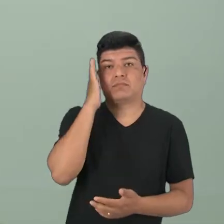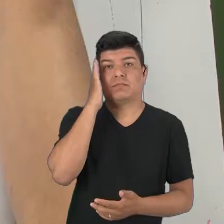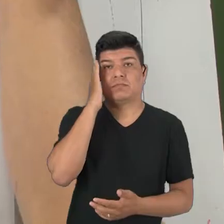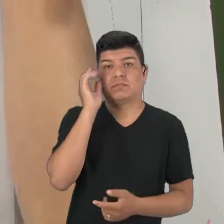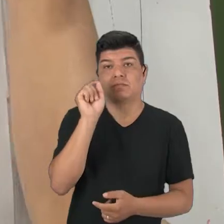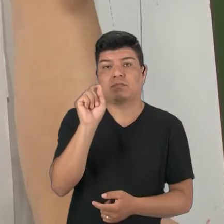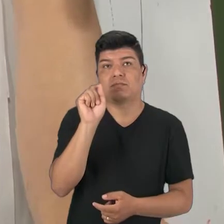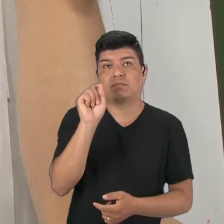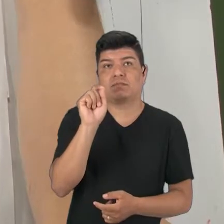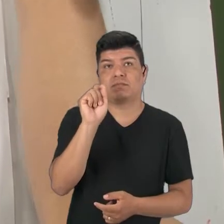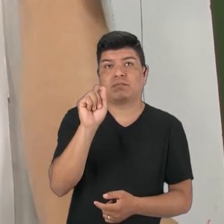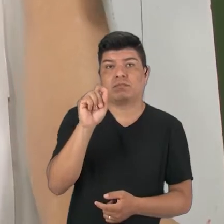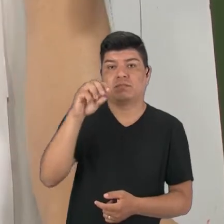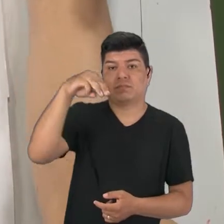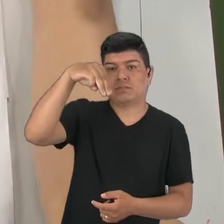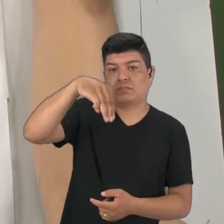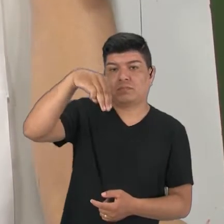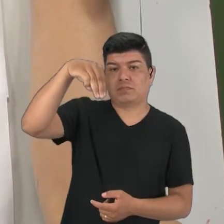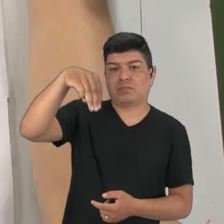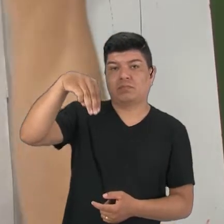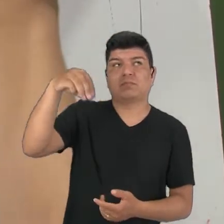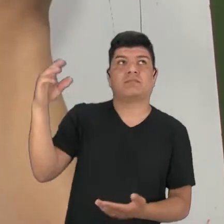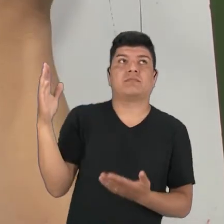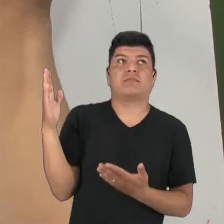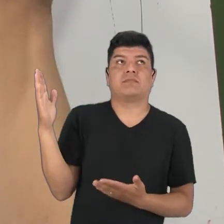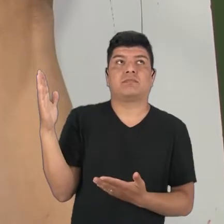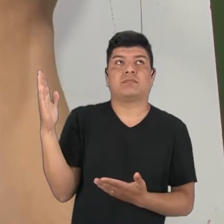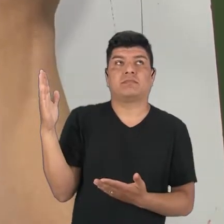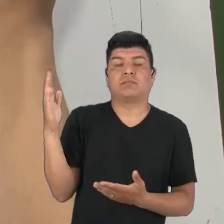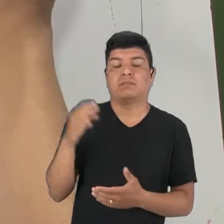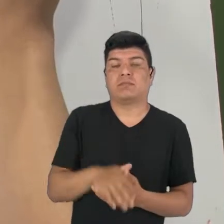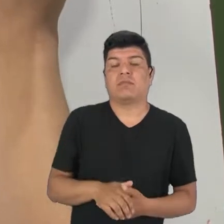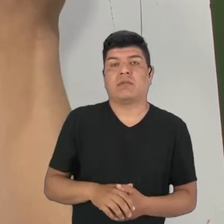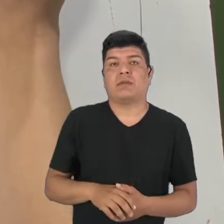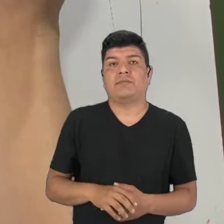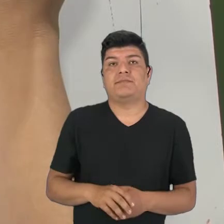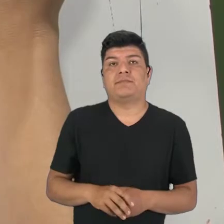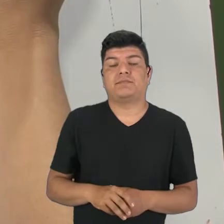um milímetro, que é esse símbolo aqui, ó.